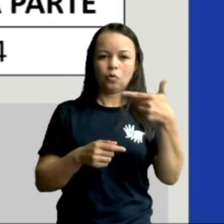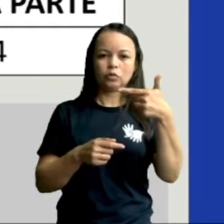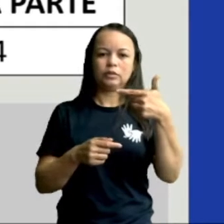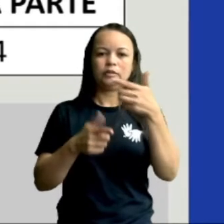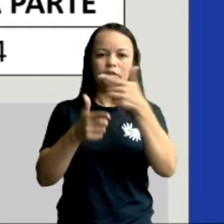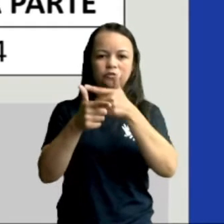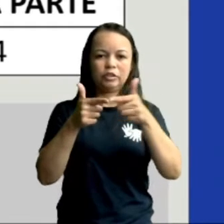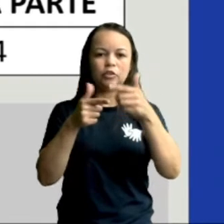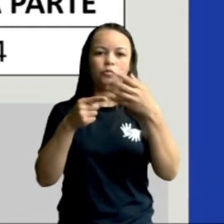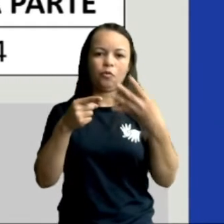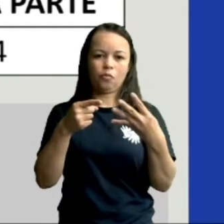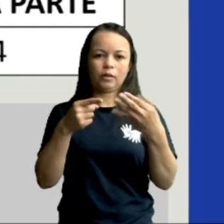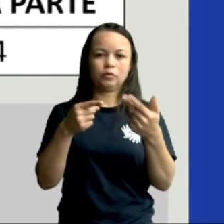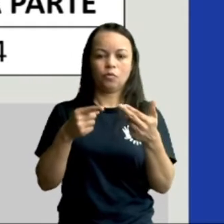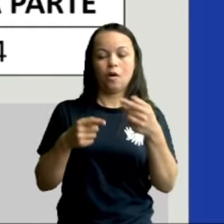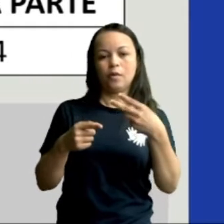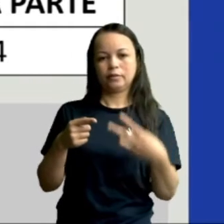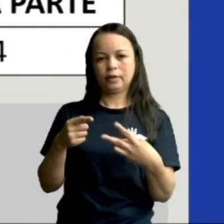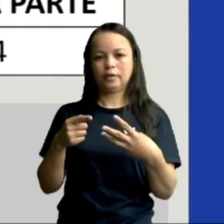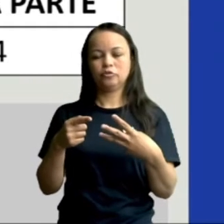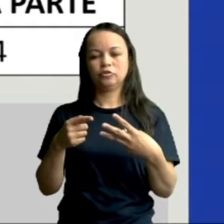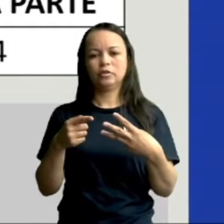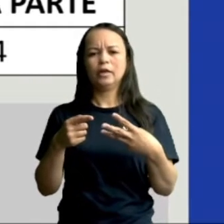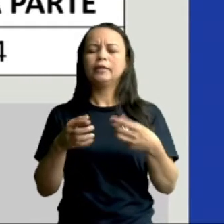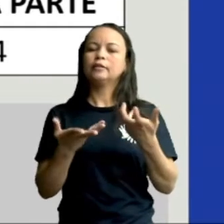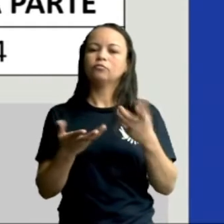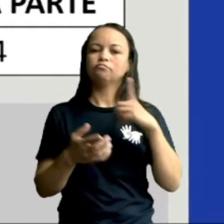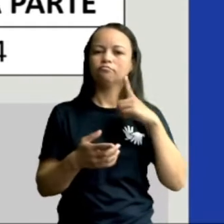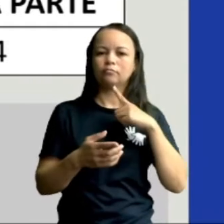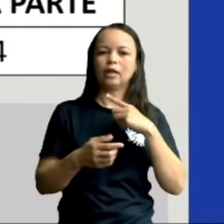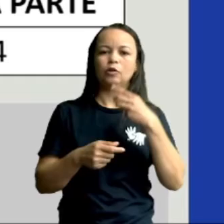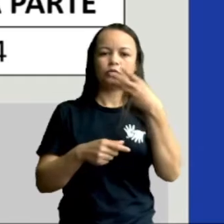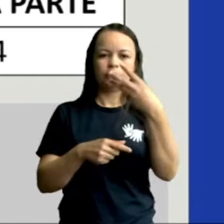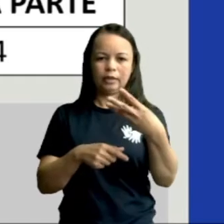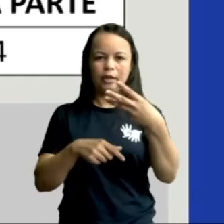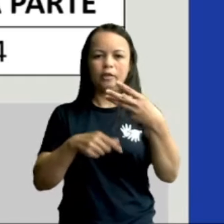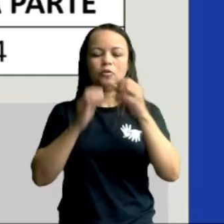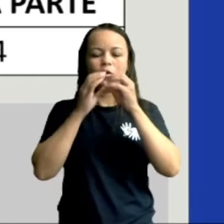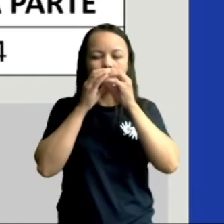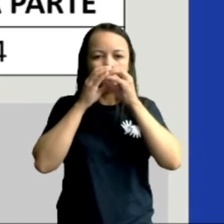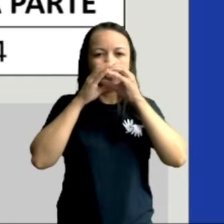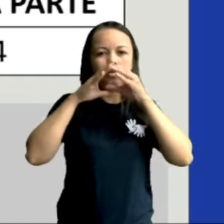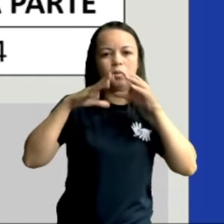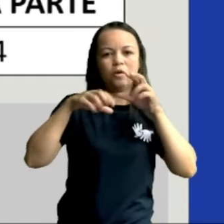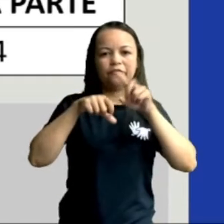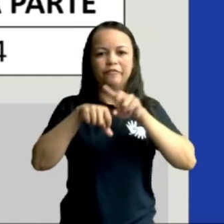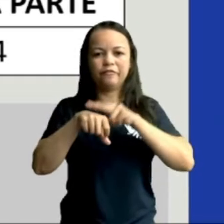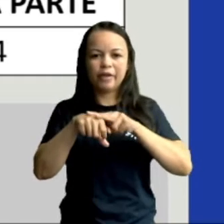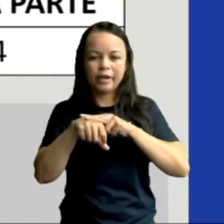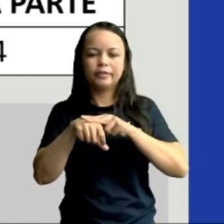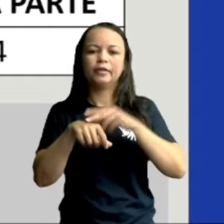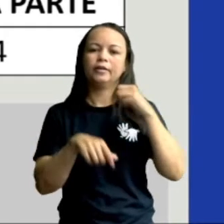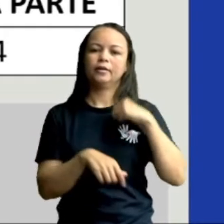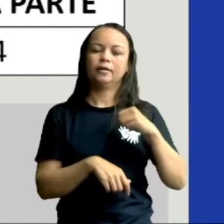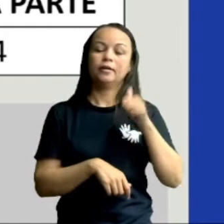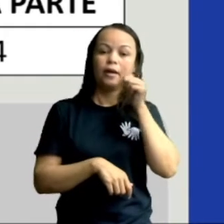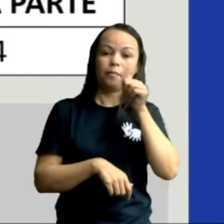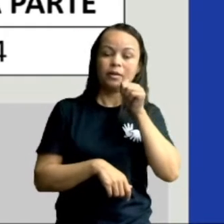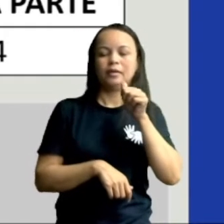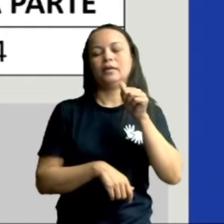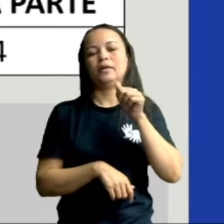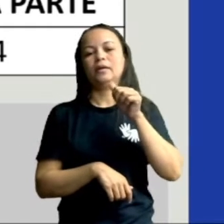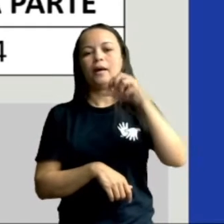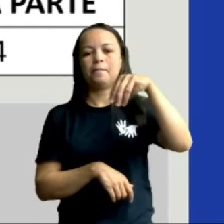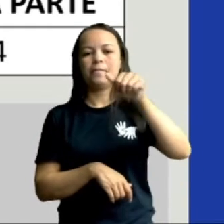3. E aí eu tenho o quê? 3 balões verdes que Marina tem. Beleza? Então, dividir por 4, eu tenho